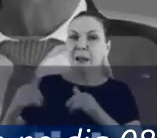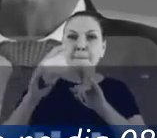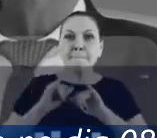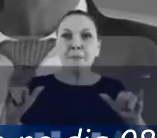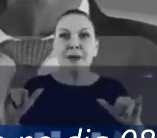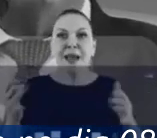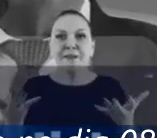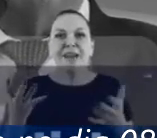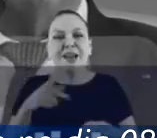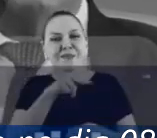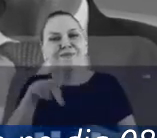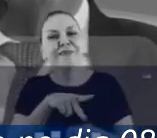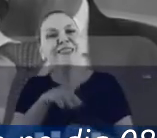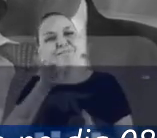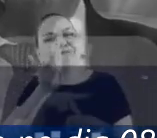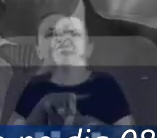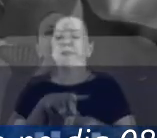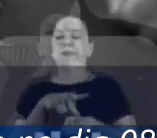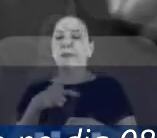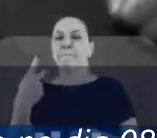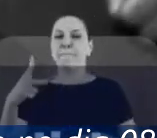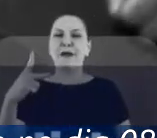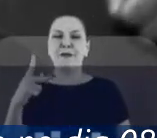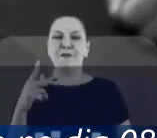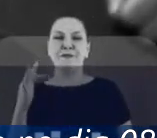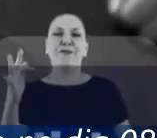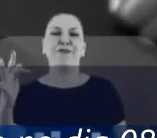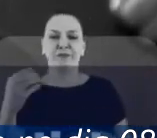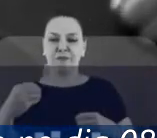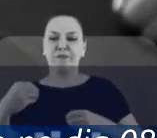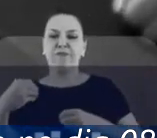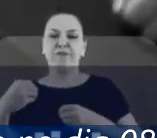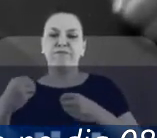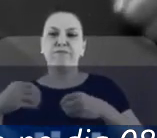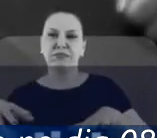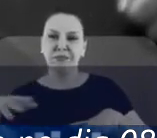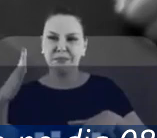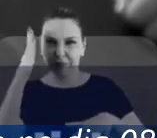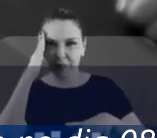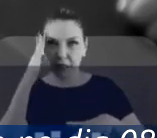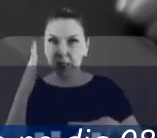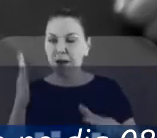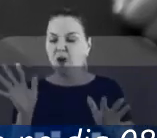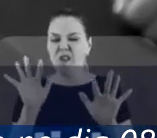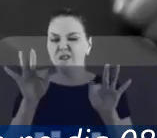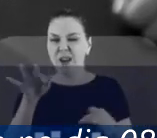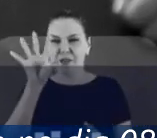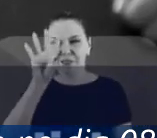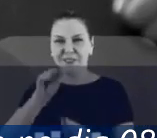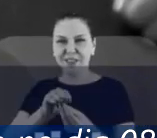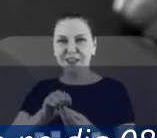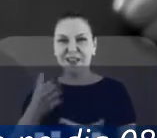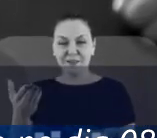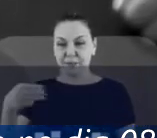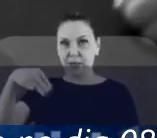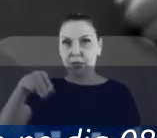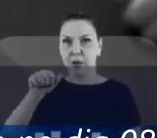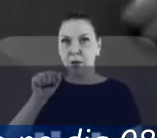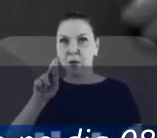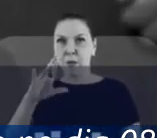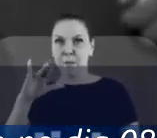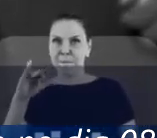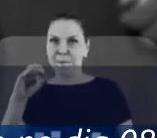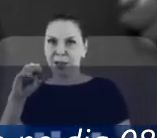continuemos recuperemos na totalidade a nossa liberdade de expressão será muito melhor para o futuro de todos nós